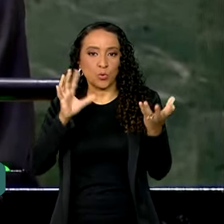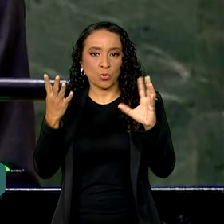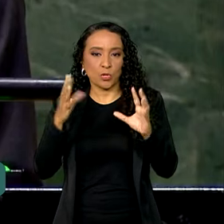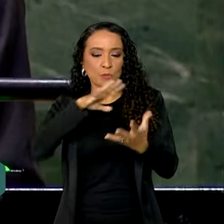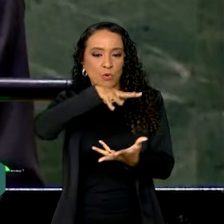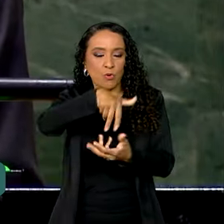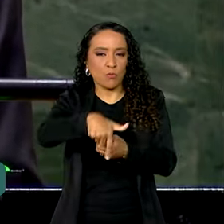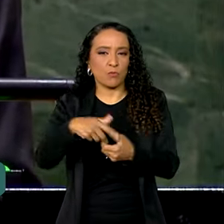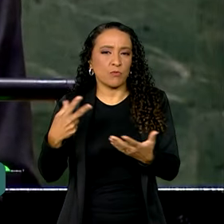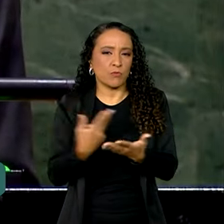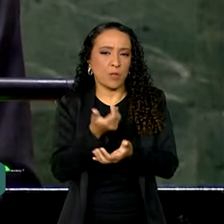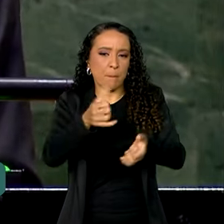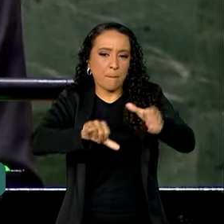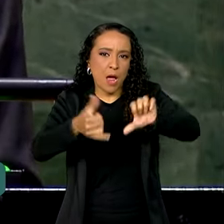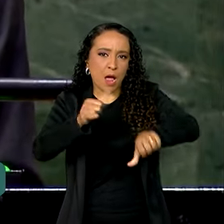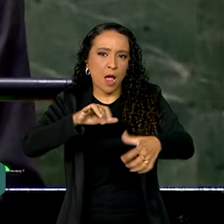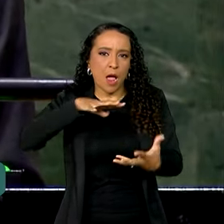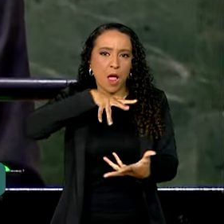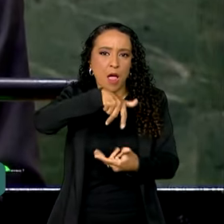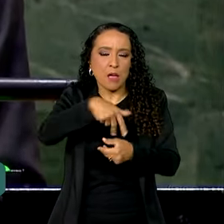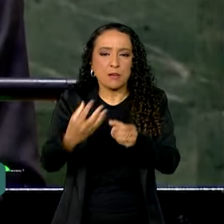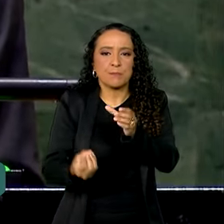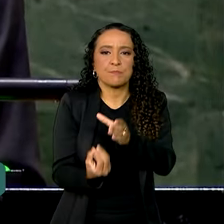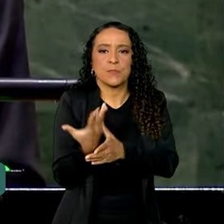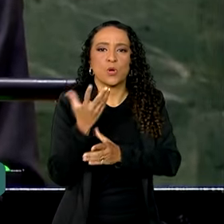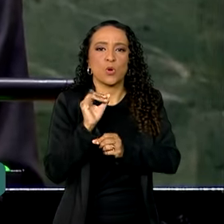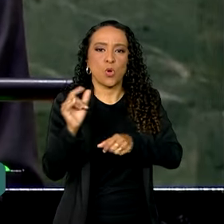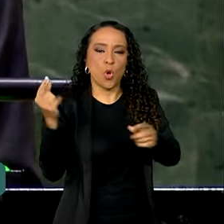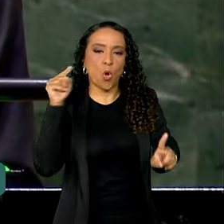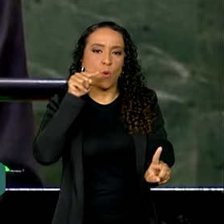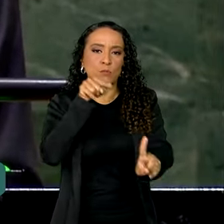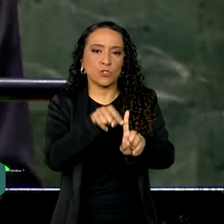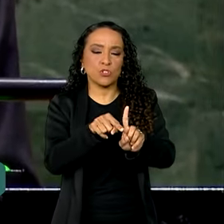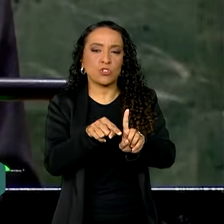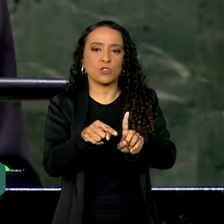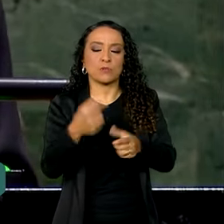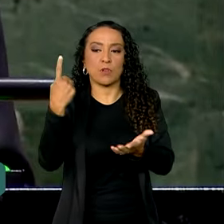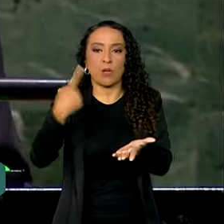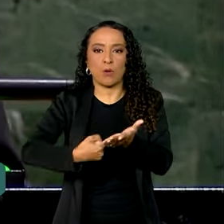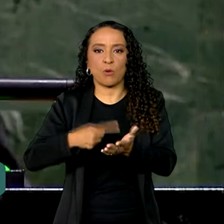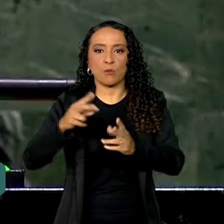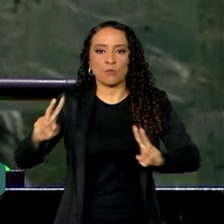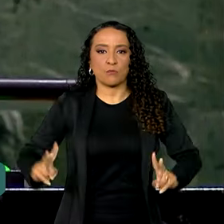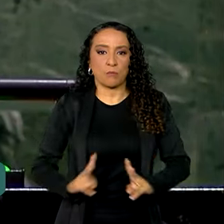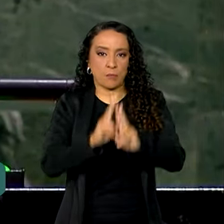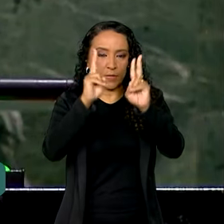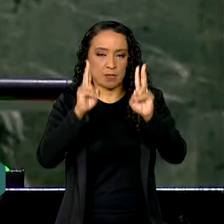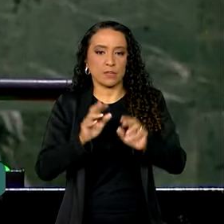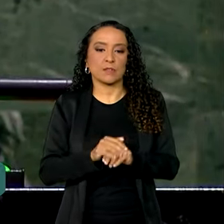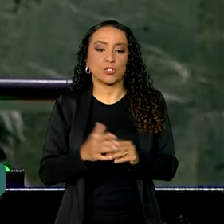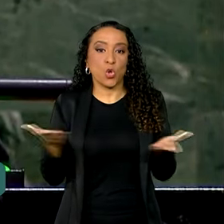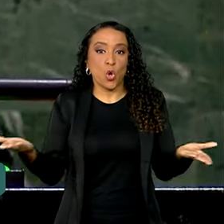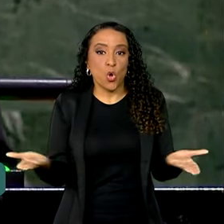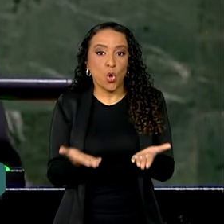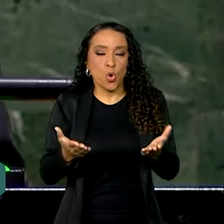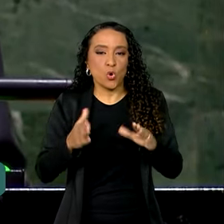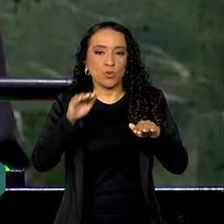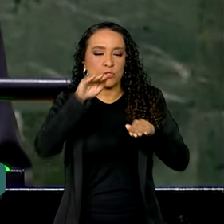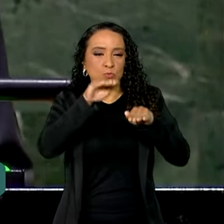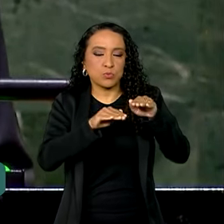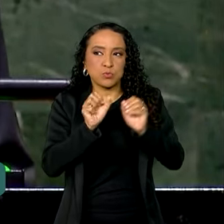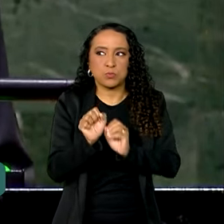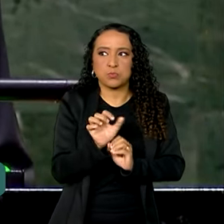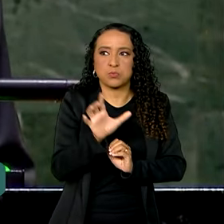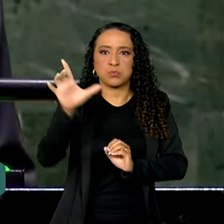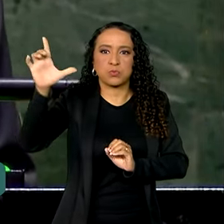mundo realizou um balanço global da implementação das metas do Acordo de Paris. Os níveis atuais de redução de emissões